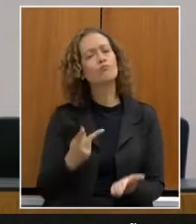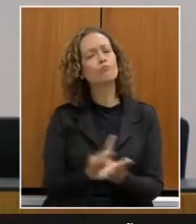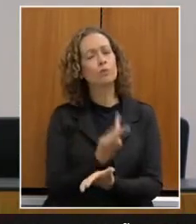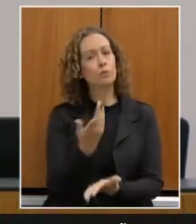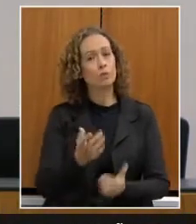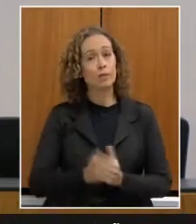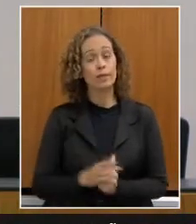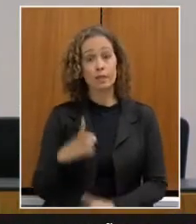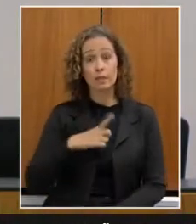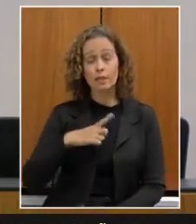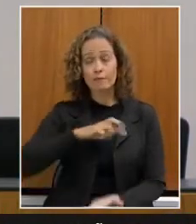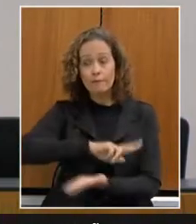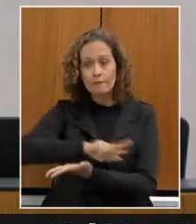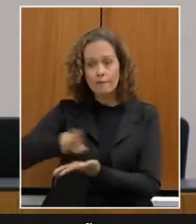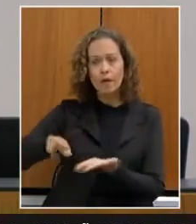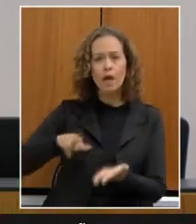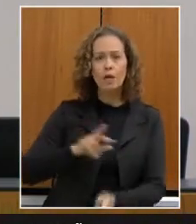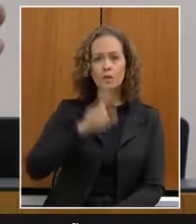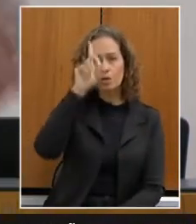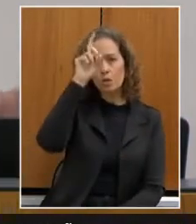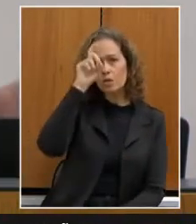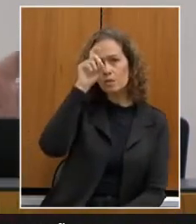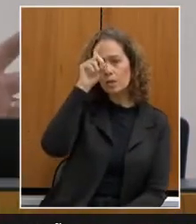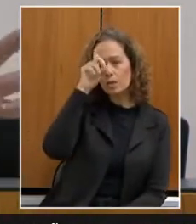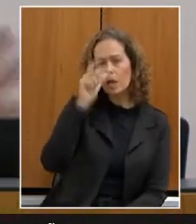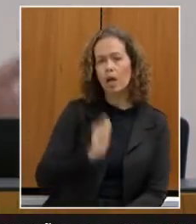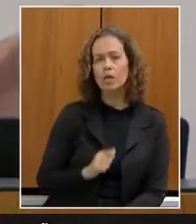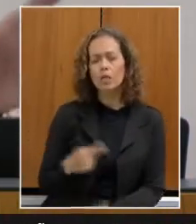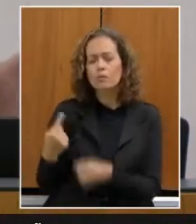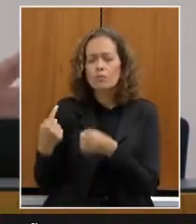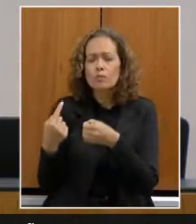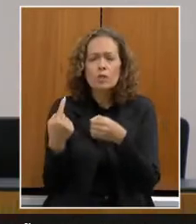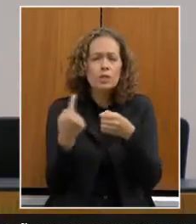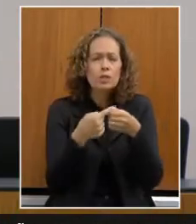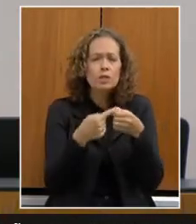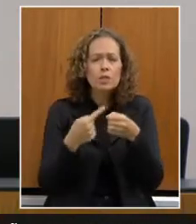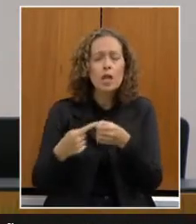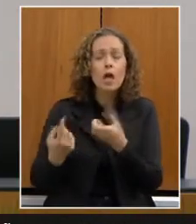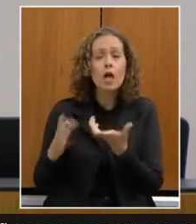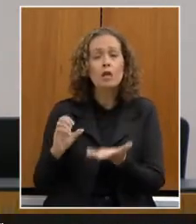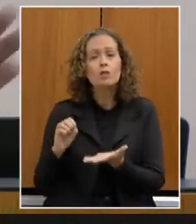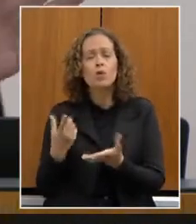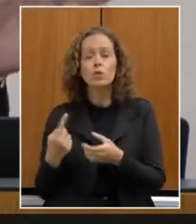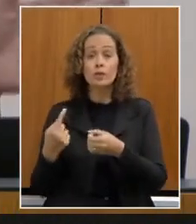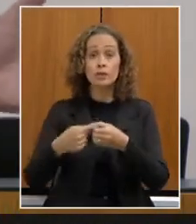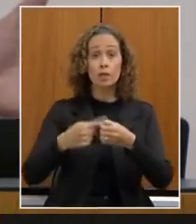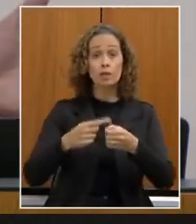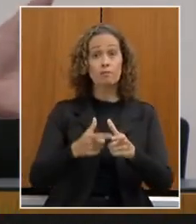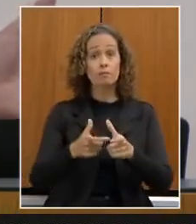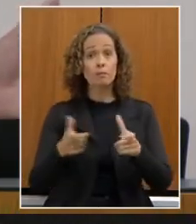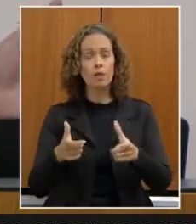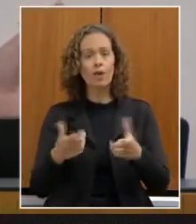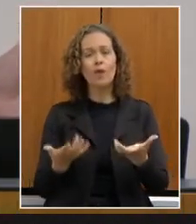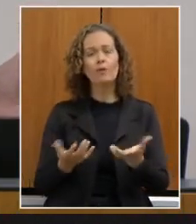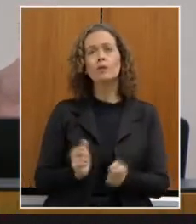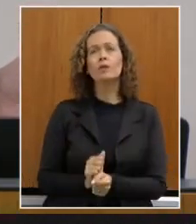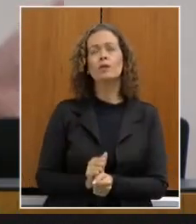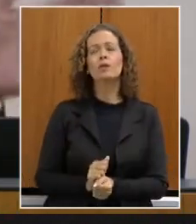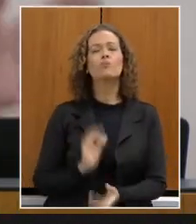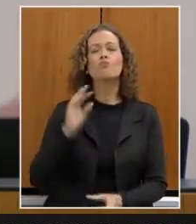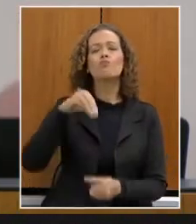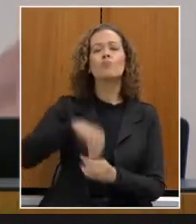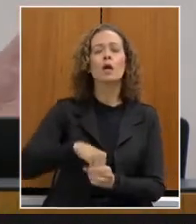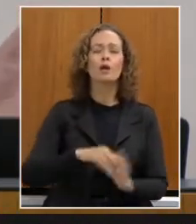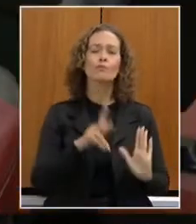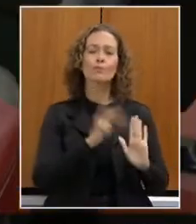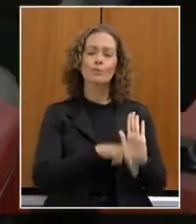tem muitos hospitais que são de pequenas cidades, pequenas, médias cidades, e que poderão não estar incluídos no Valora Minas, e eles